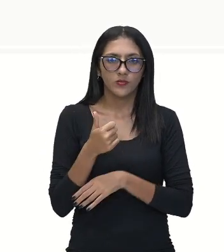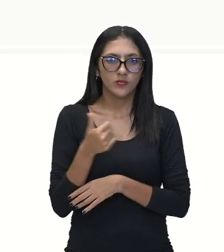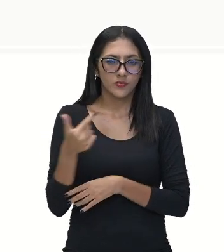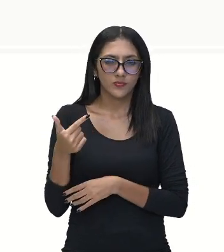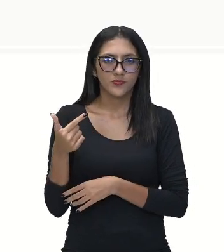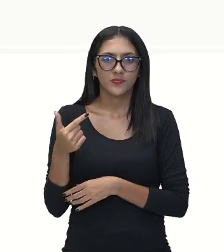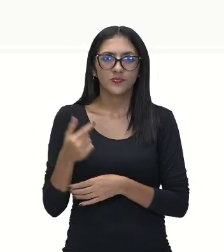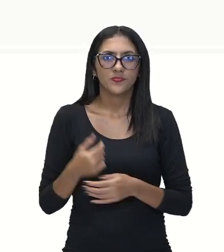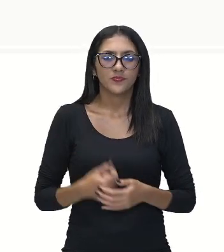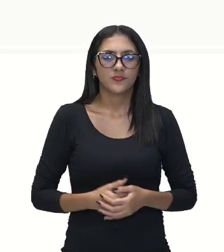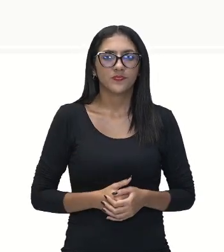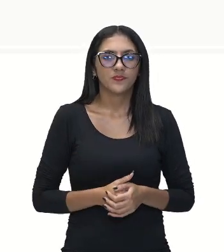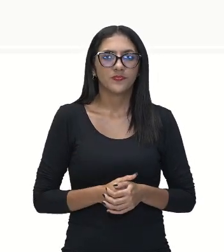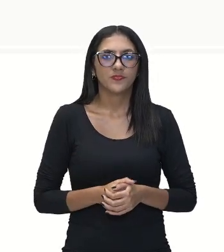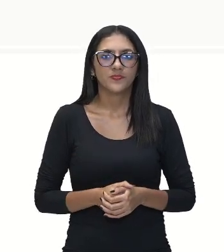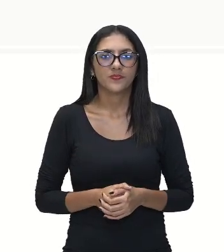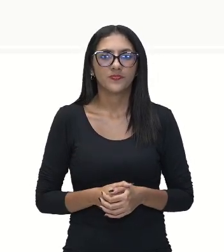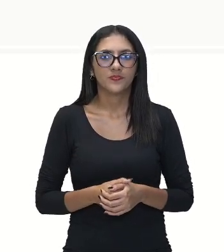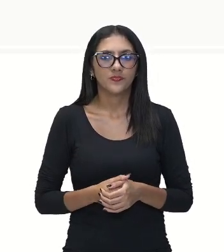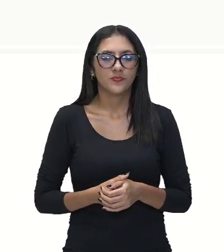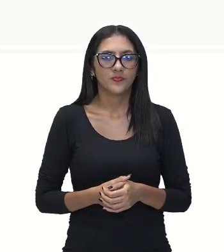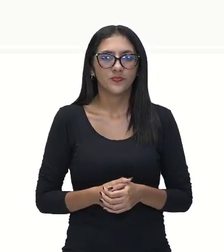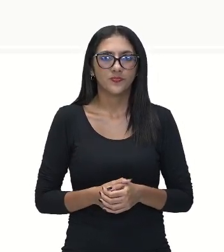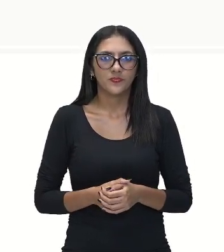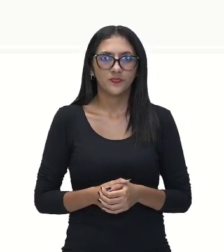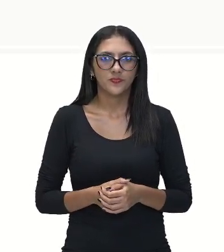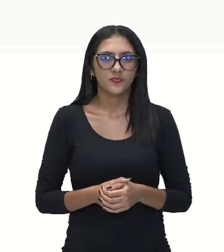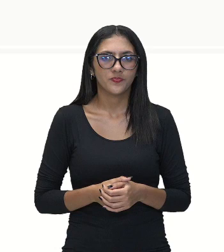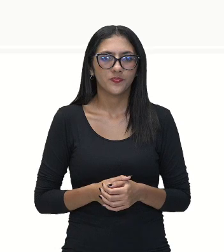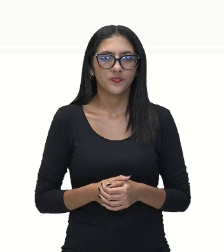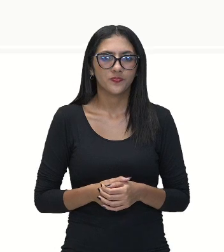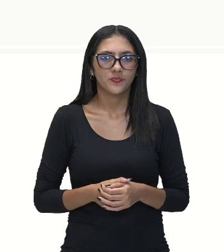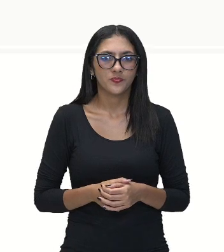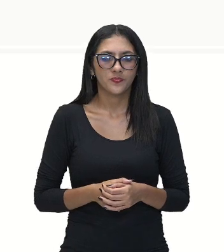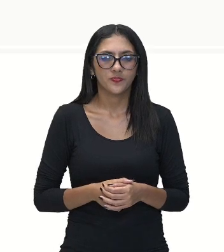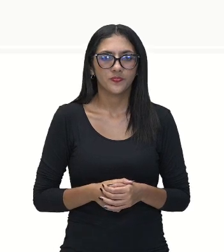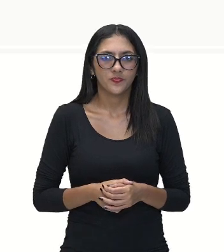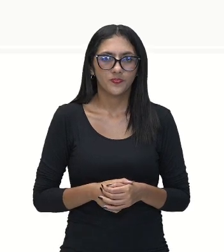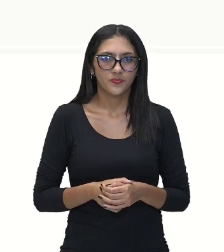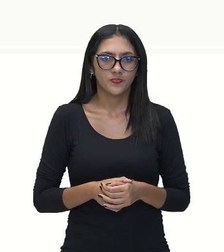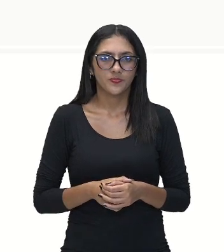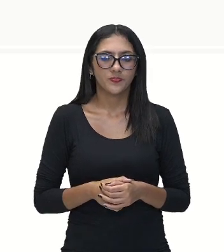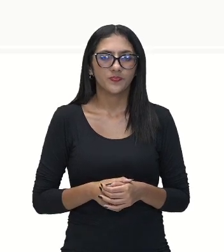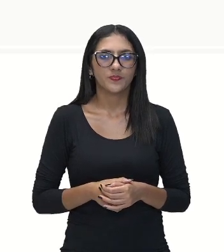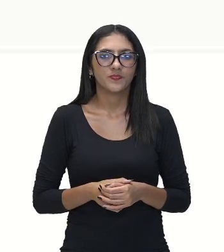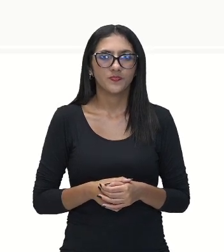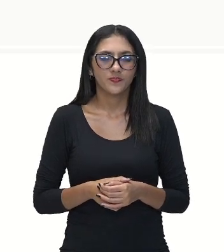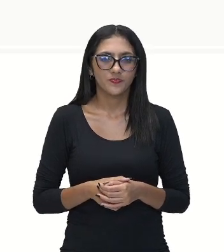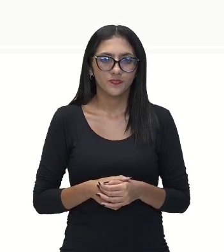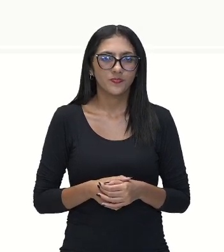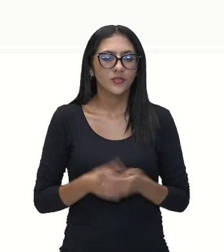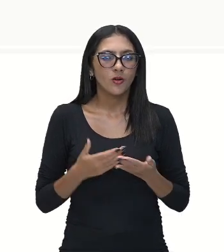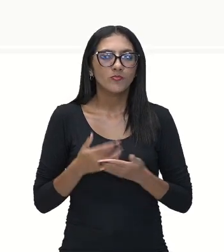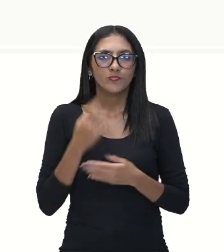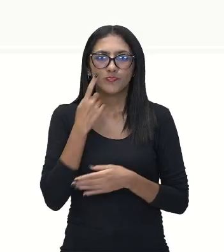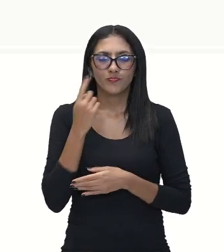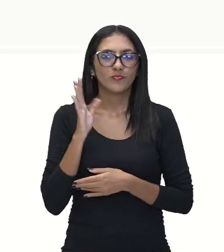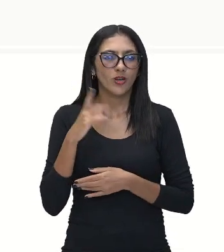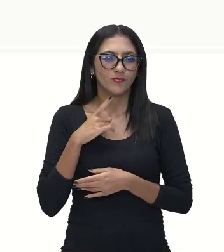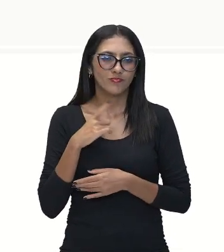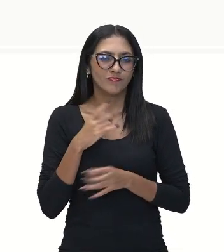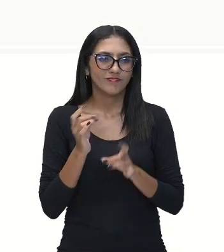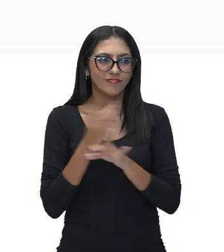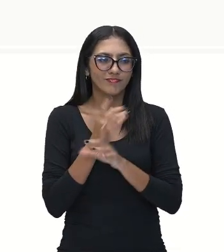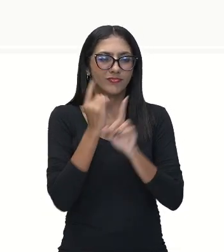conferir os cálculos mais 16 12 passou para outro lado sim - 12 beleza fechamos então aqui ó